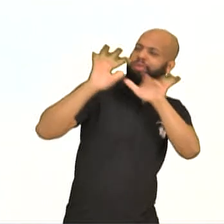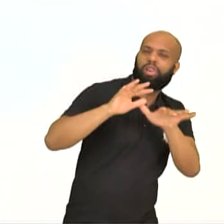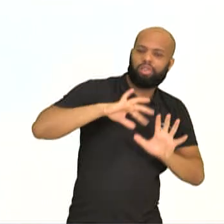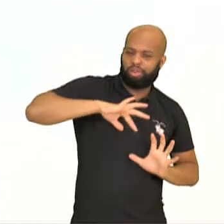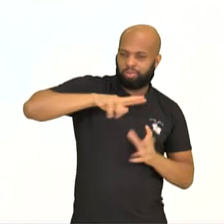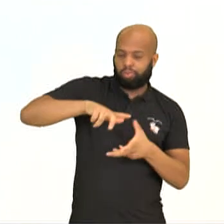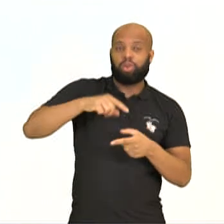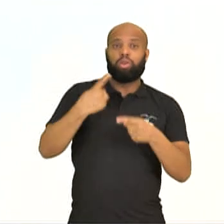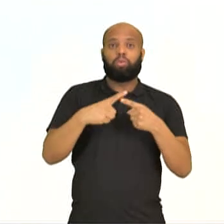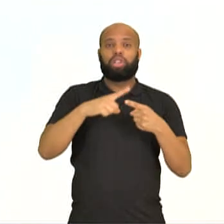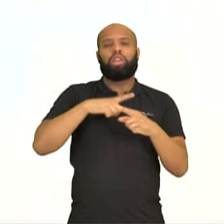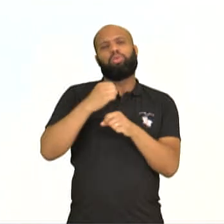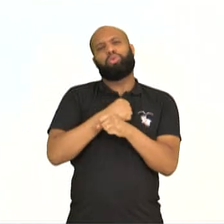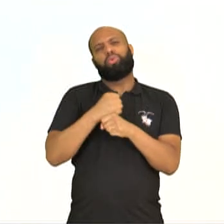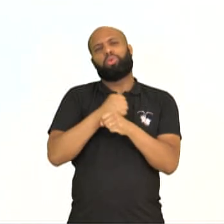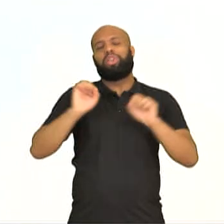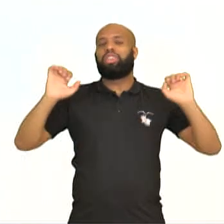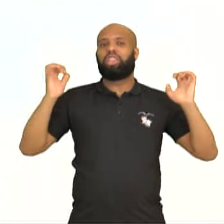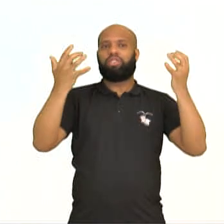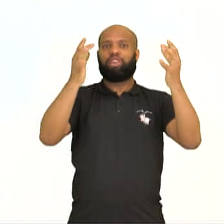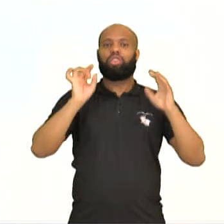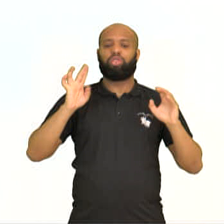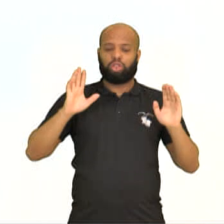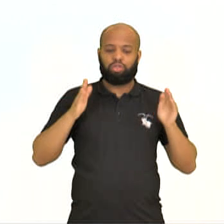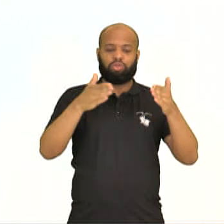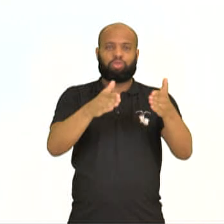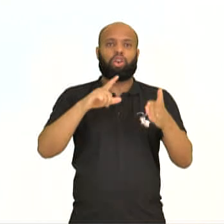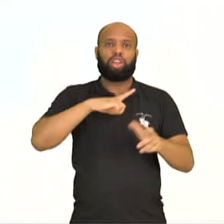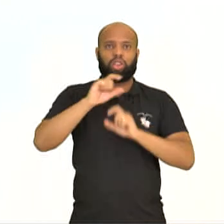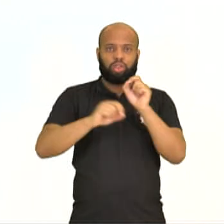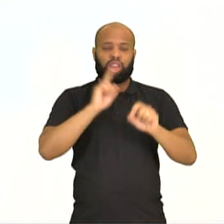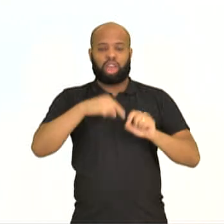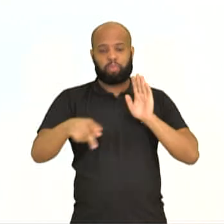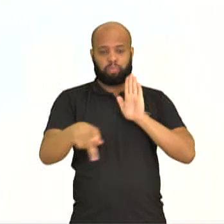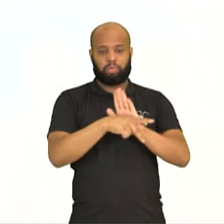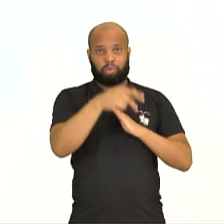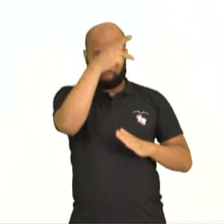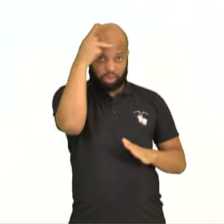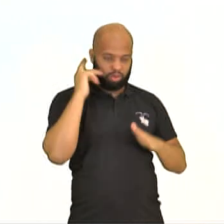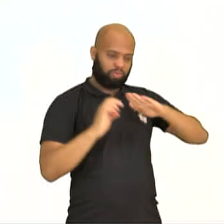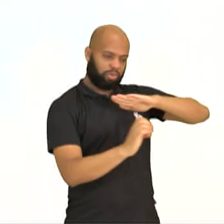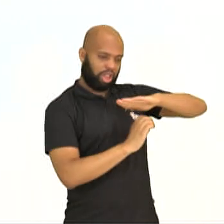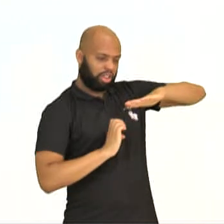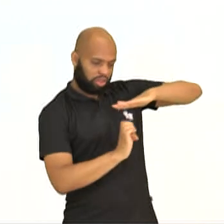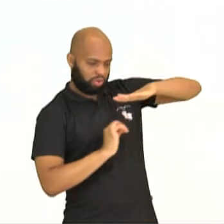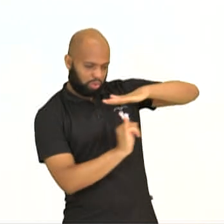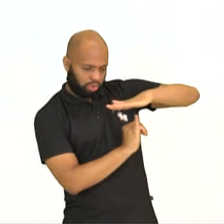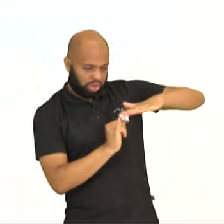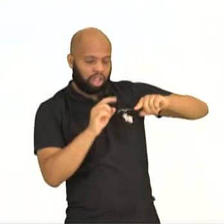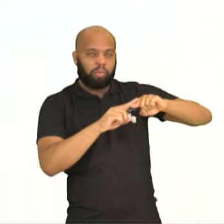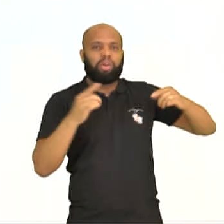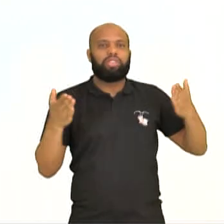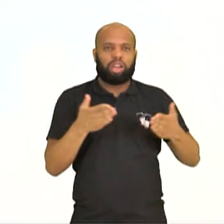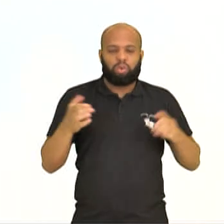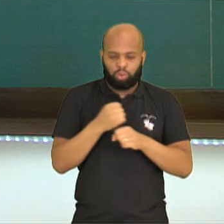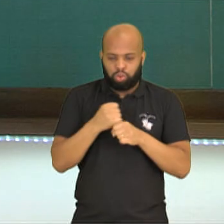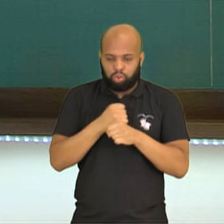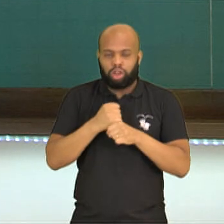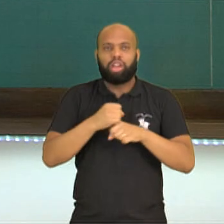muito tempo, o evento ficou restrito a membros da indústria, mas nos últimos anos abriu para